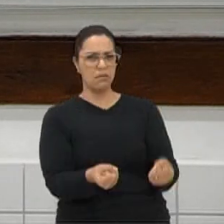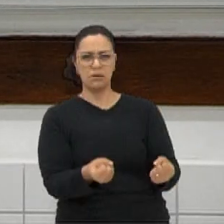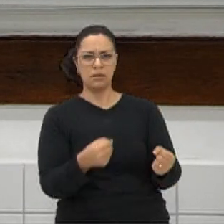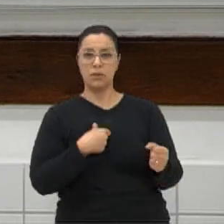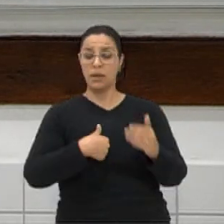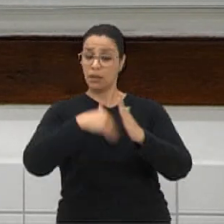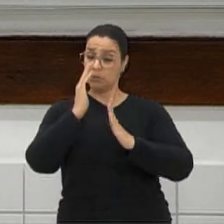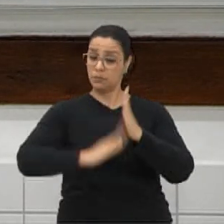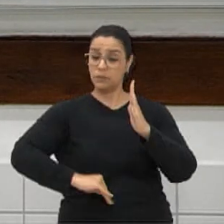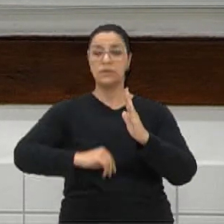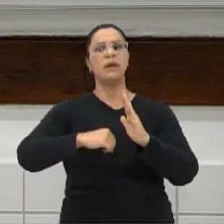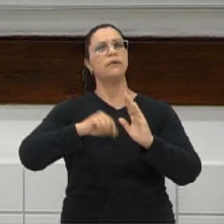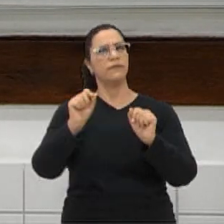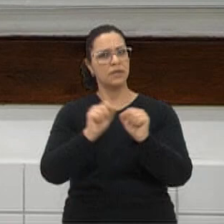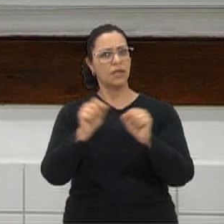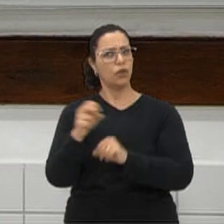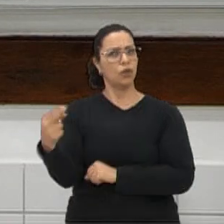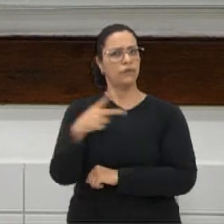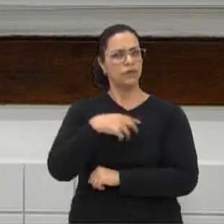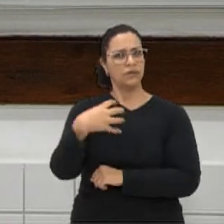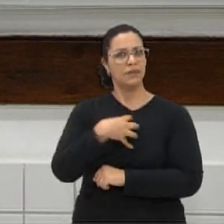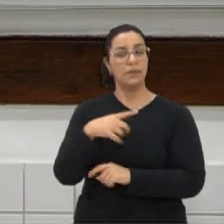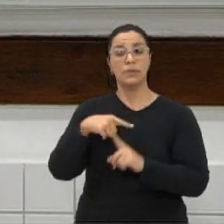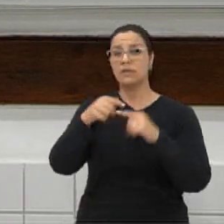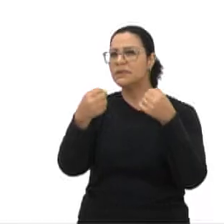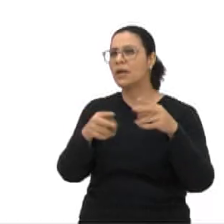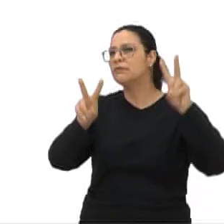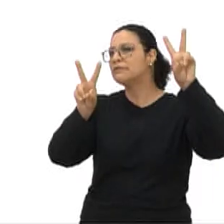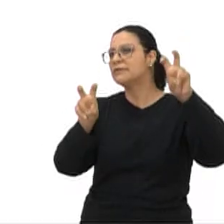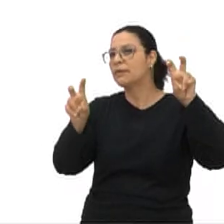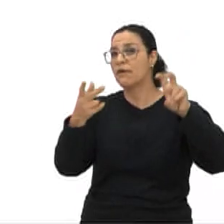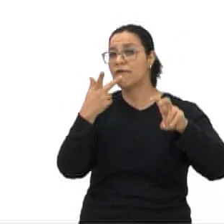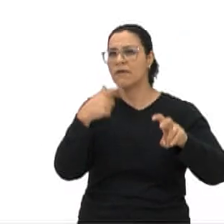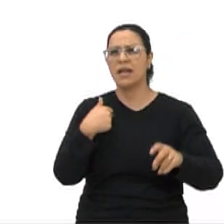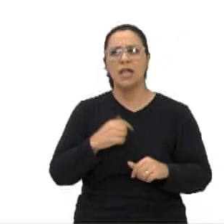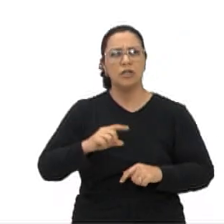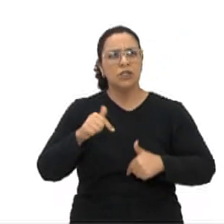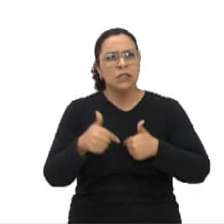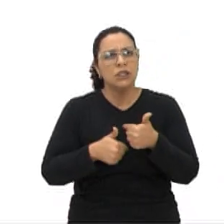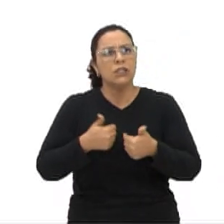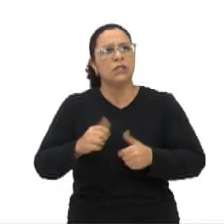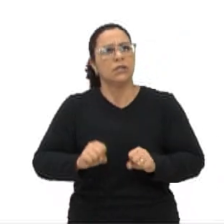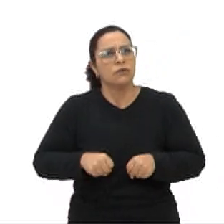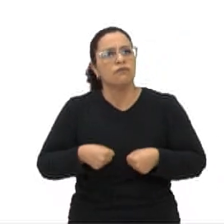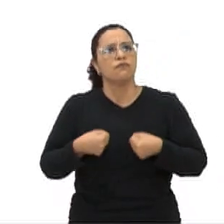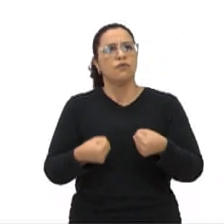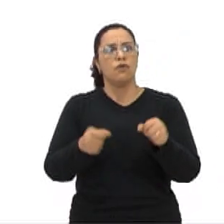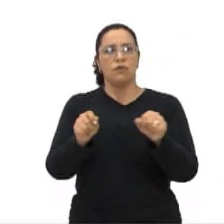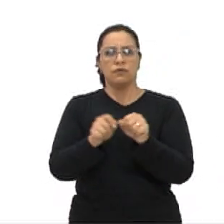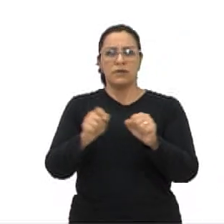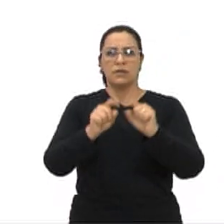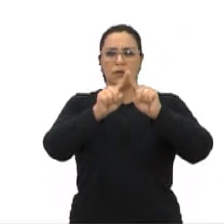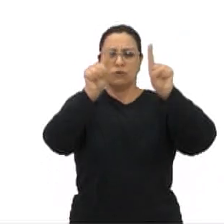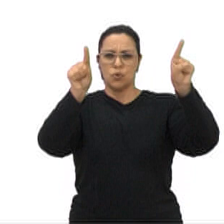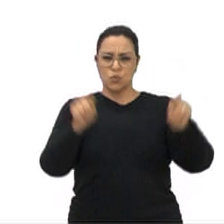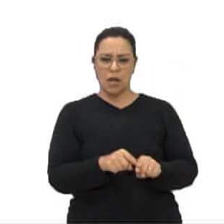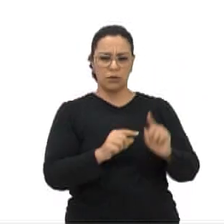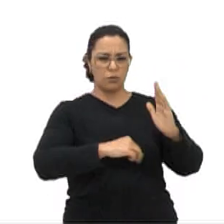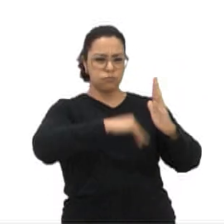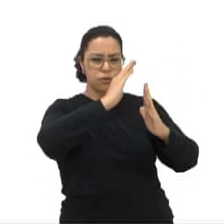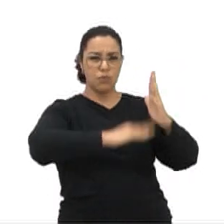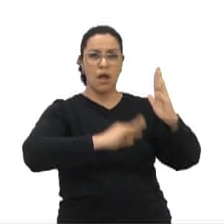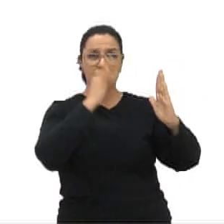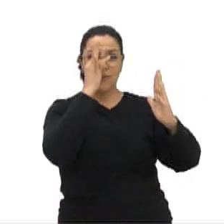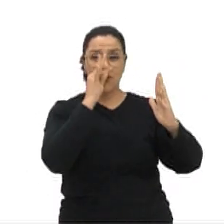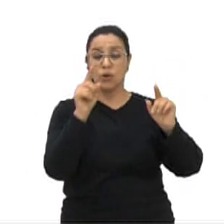esse recurso na pintura. E uma coisa que ele vai falar é o seguinte, ó, custa-me tanto trabalho fazer um bom quadro de flores